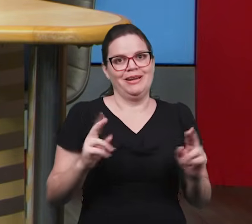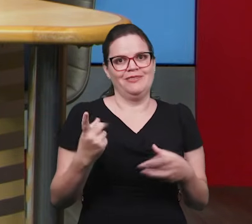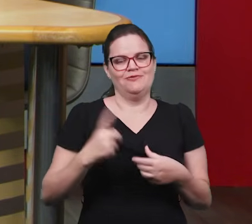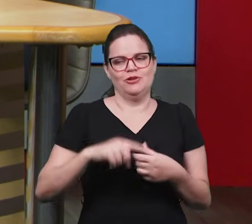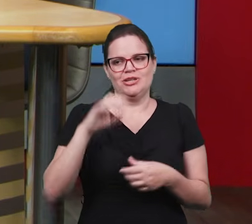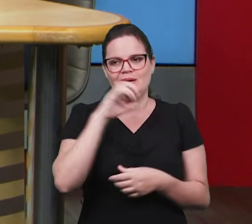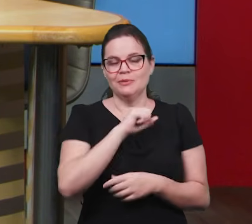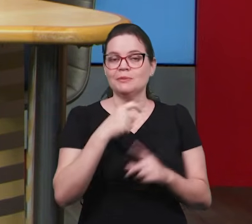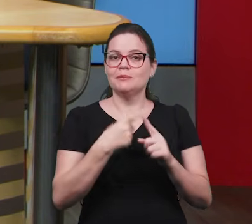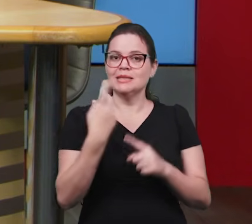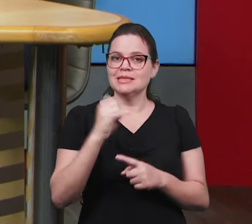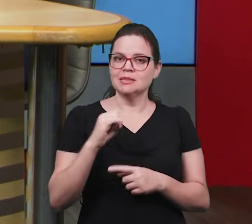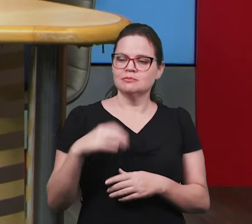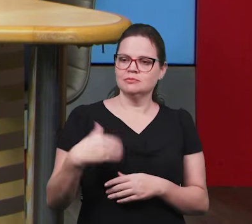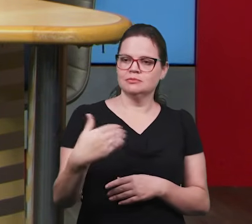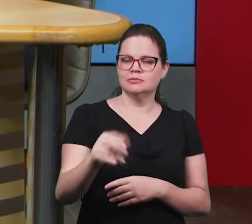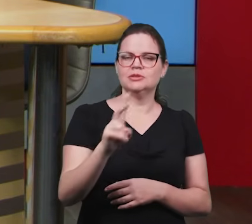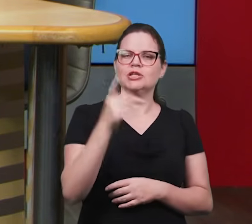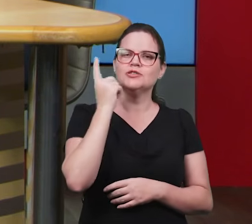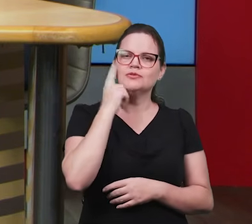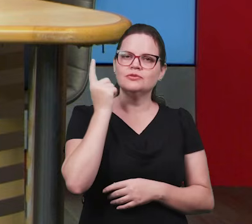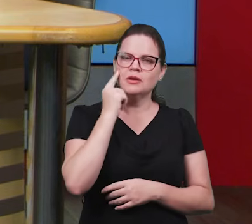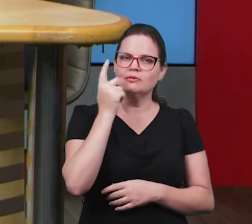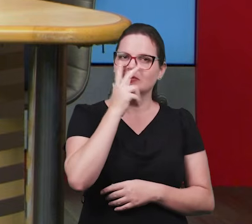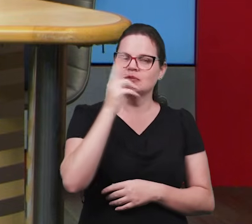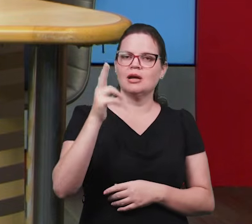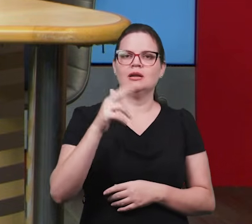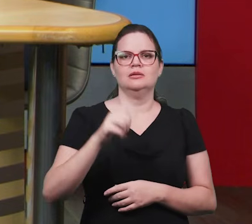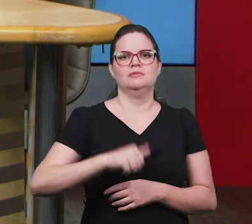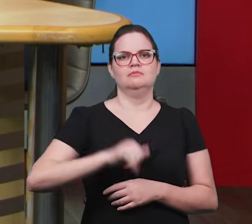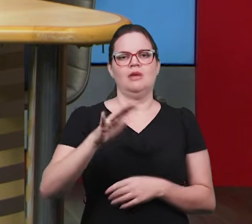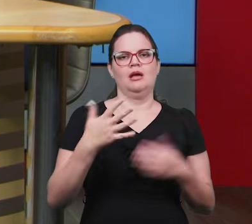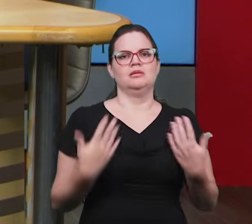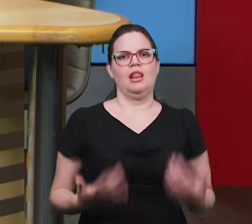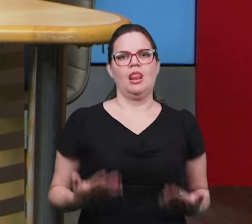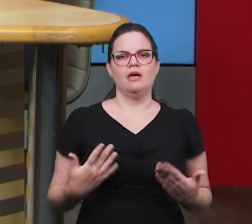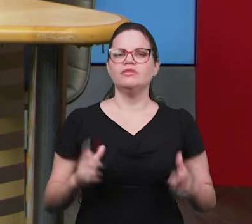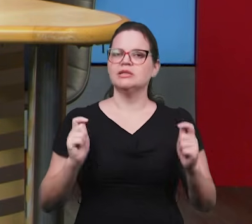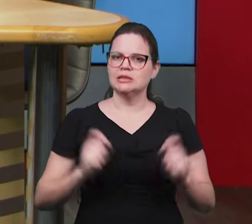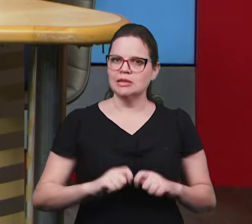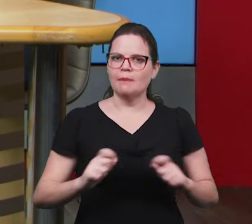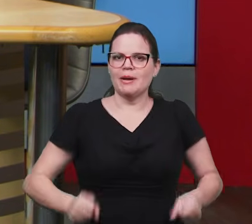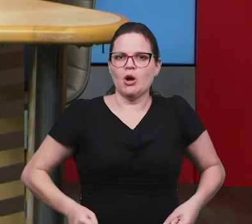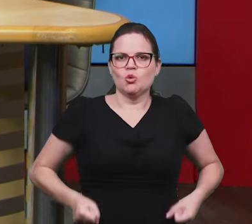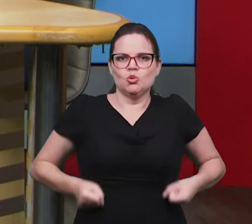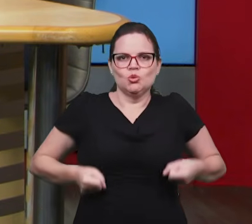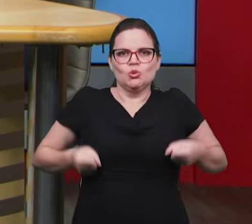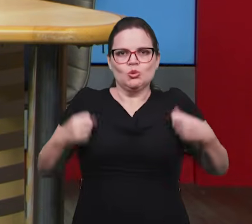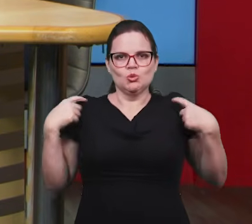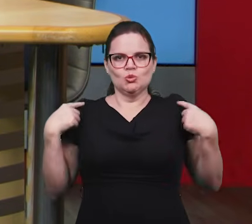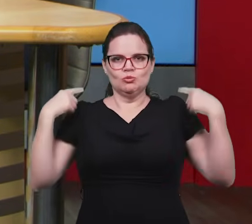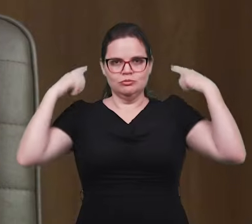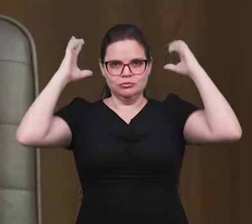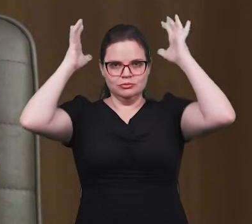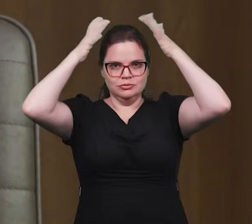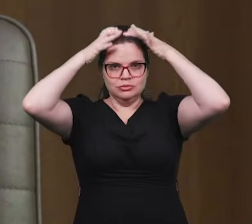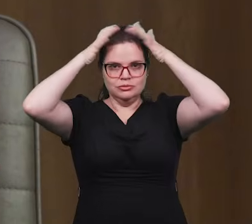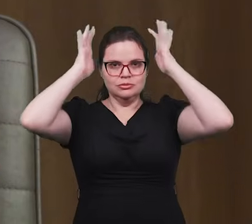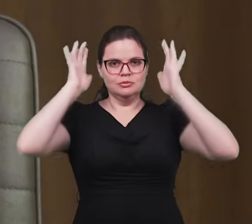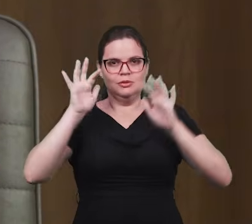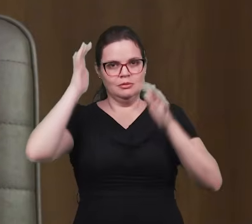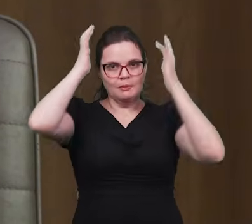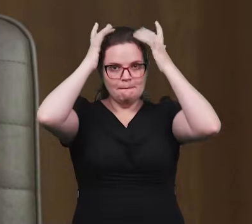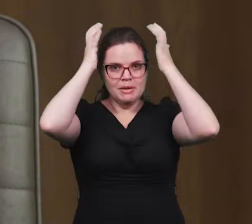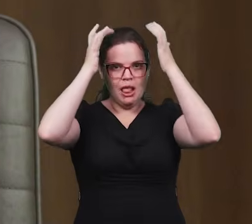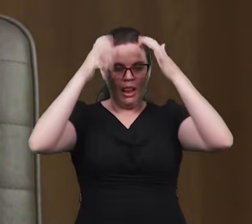caminhando nesse rumo, a gente vai ter um exoesqueleto cada vez mais leve e cada vez mais natural da pessoa andar. Você está